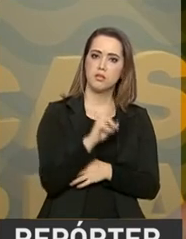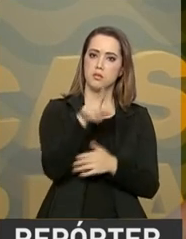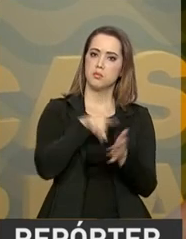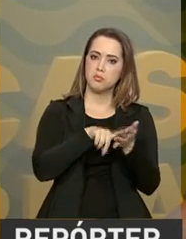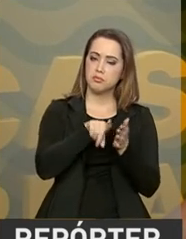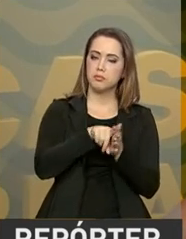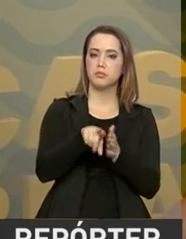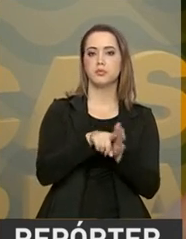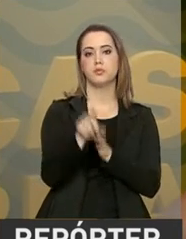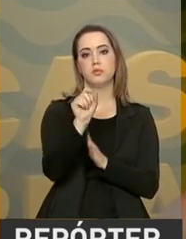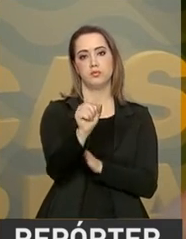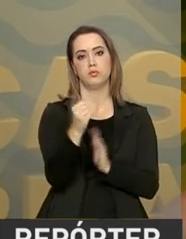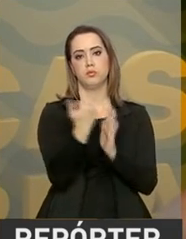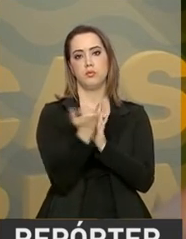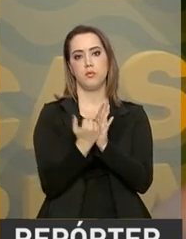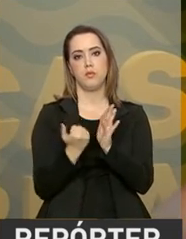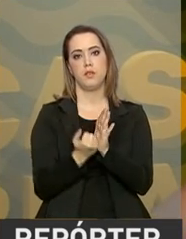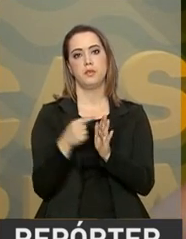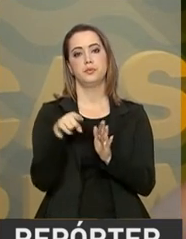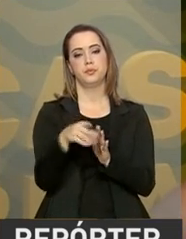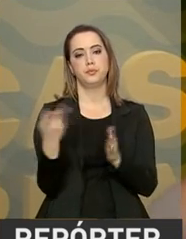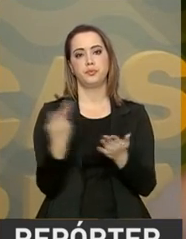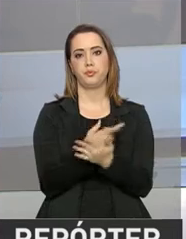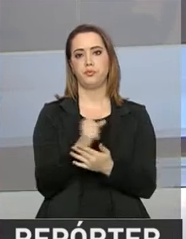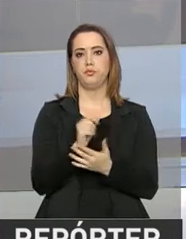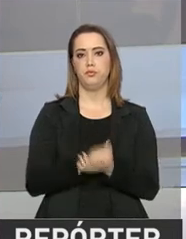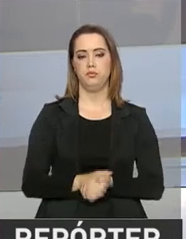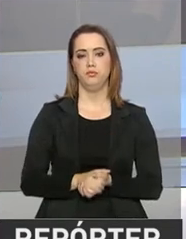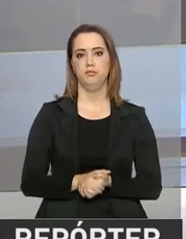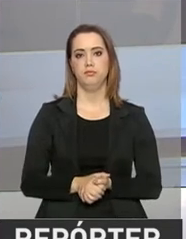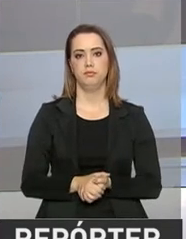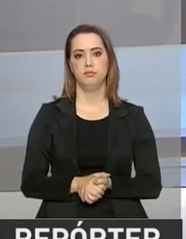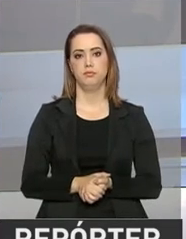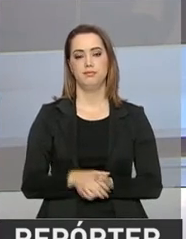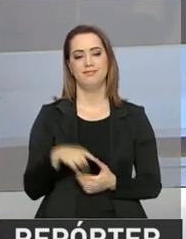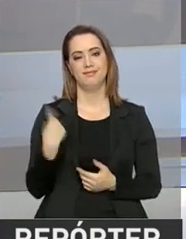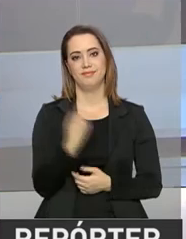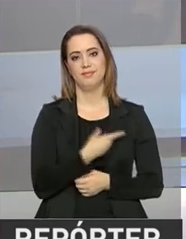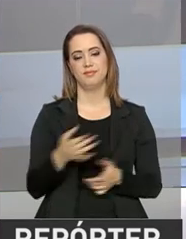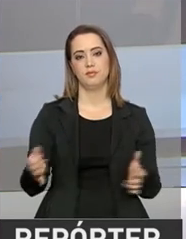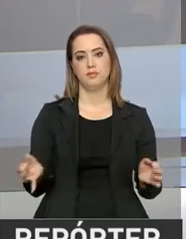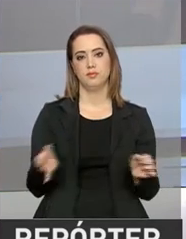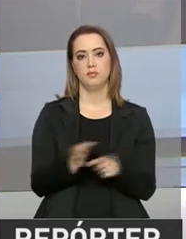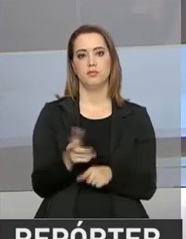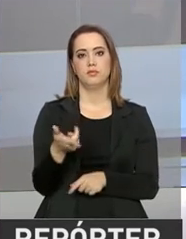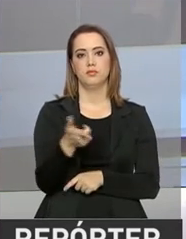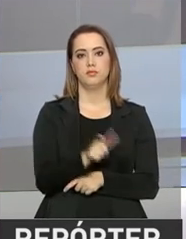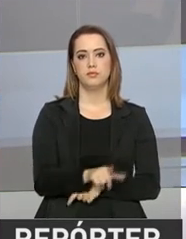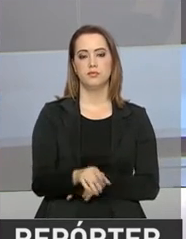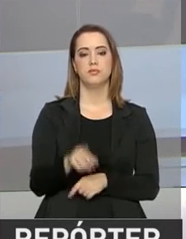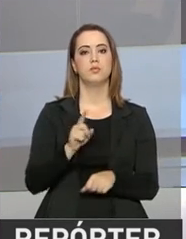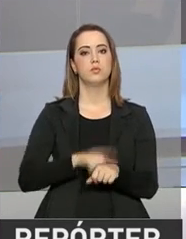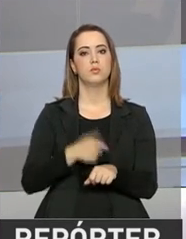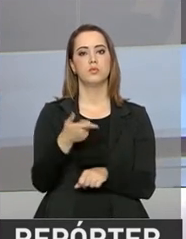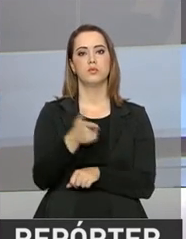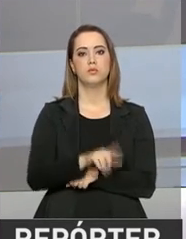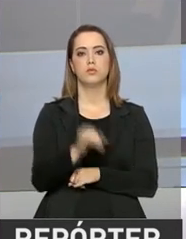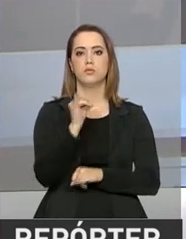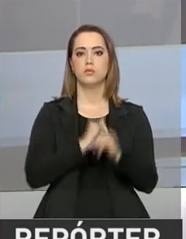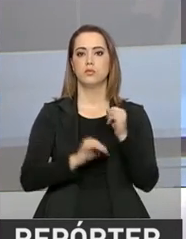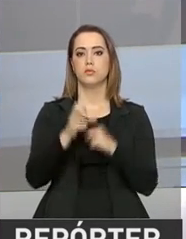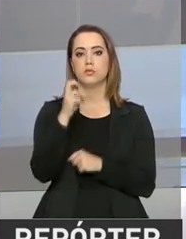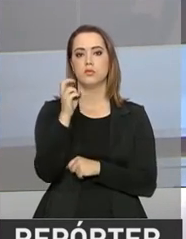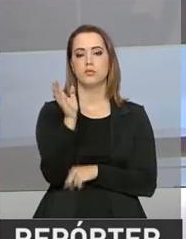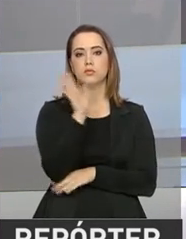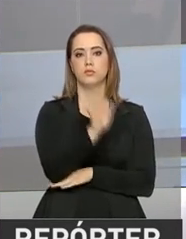vai demonstrar das pesquisas realizadas. Nós ficamos por aqui, podemos voltar a qualquer momento com outras